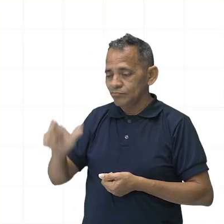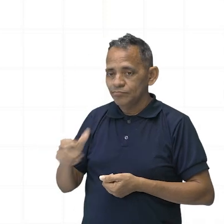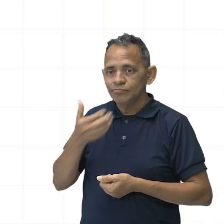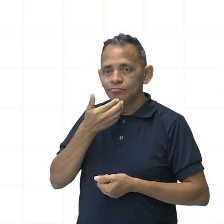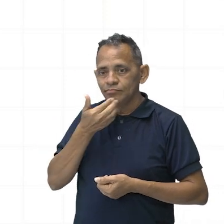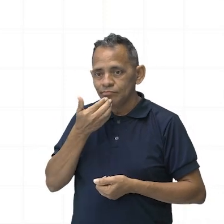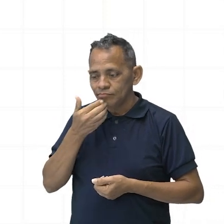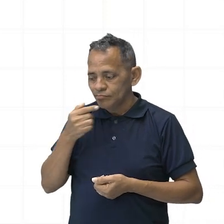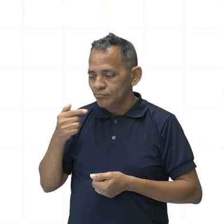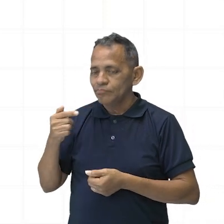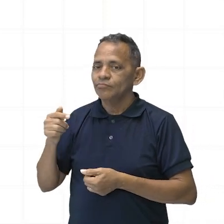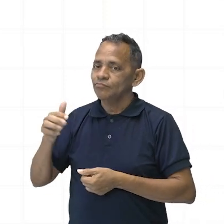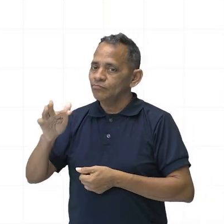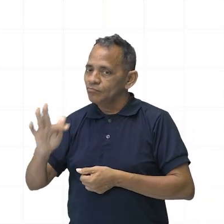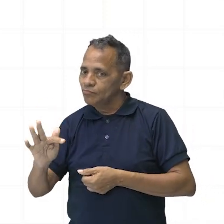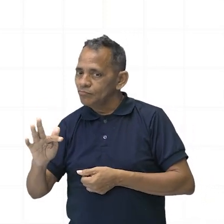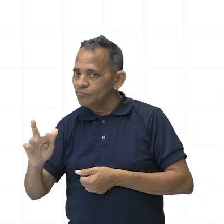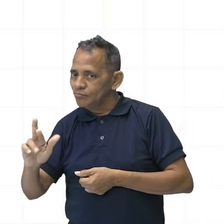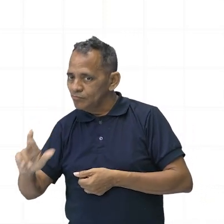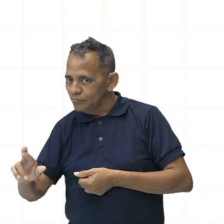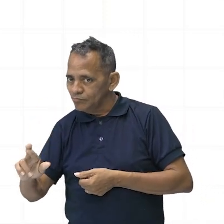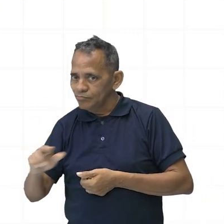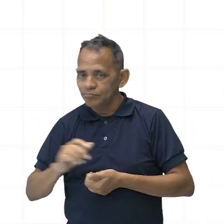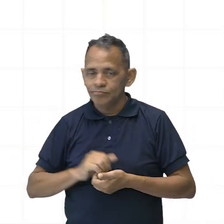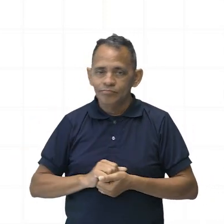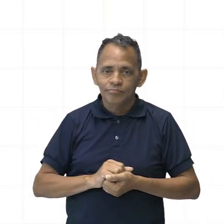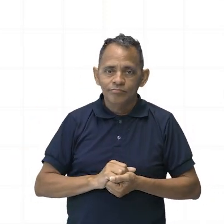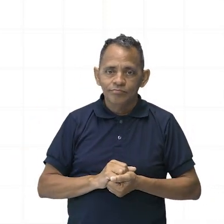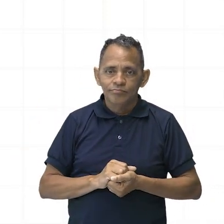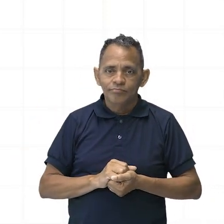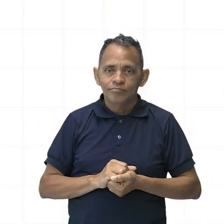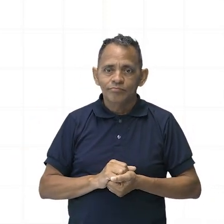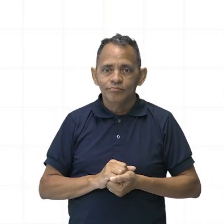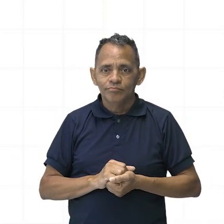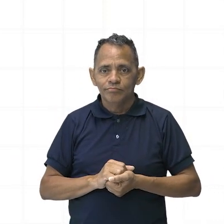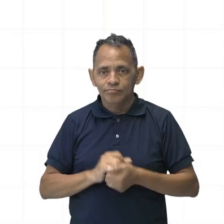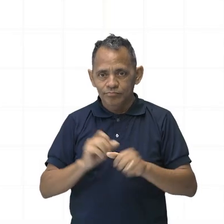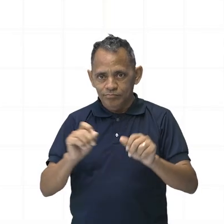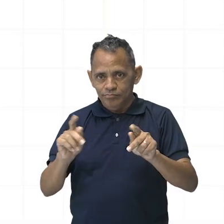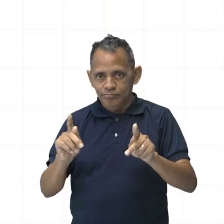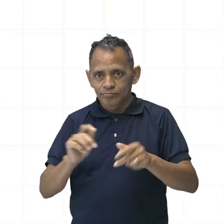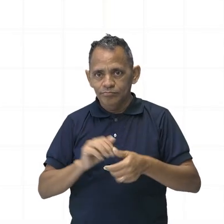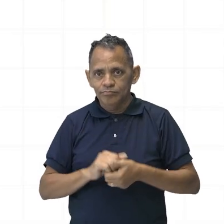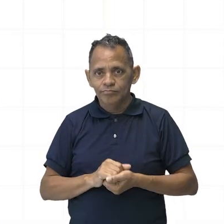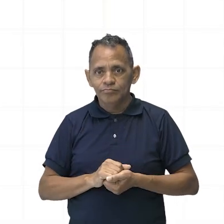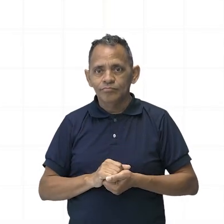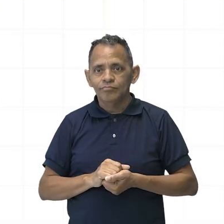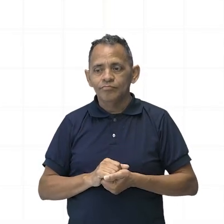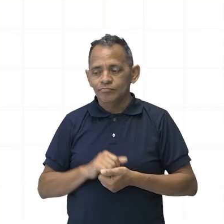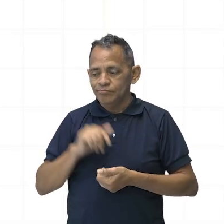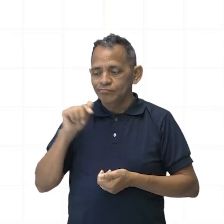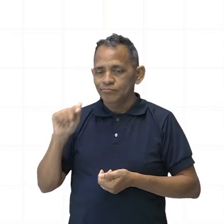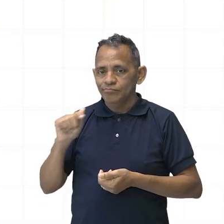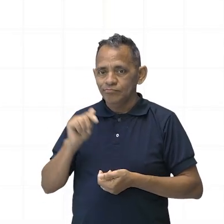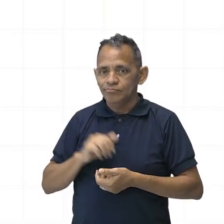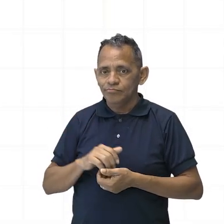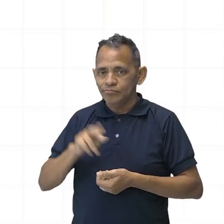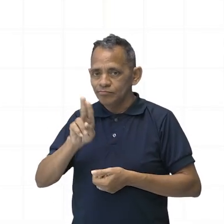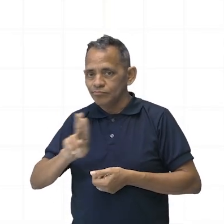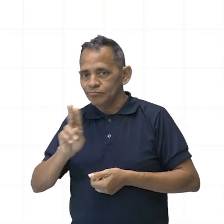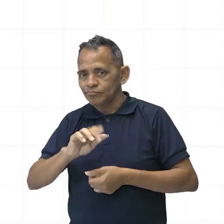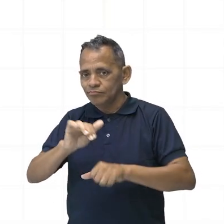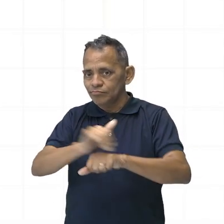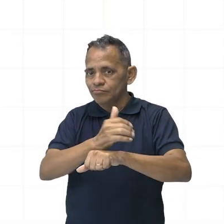relativa. Beleza? Então, vamos trabalhar com a frequência relativa, lembrando que nós vamos montar